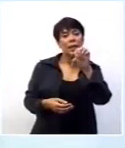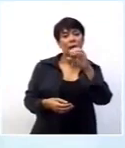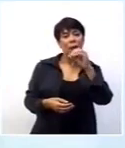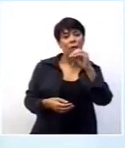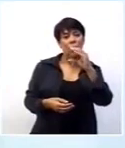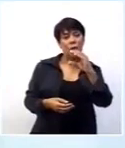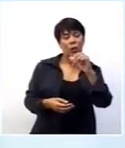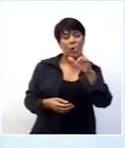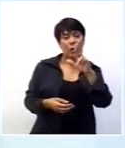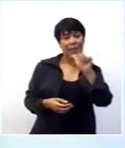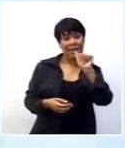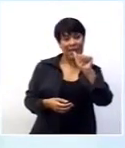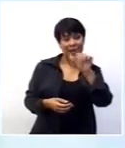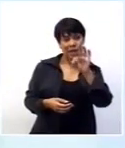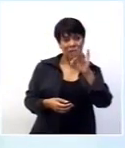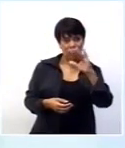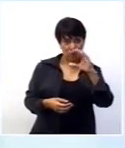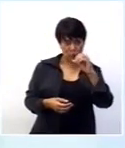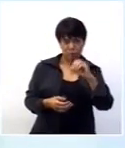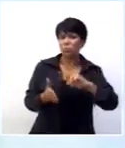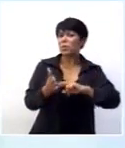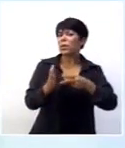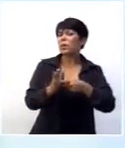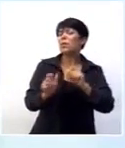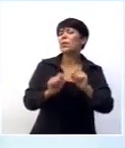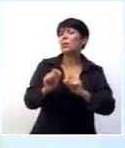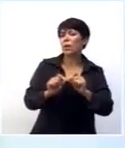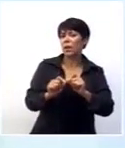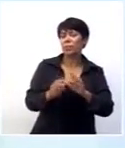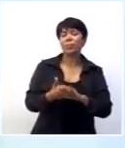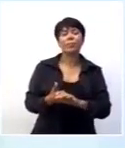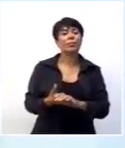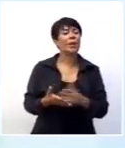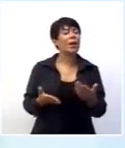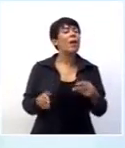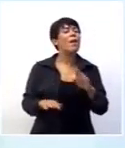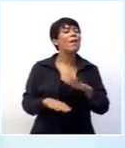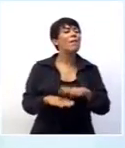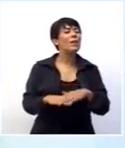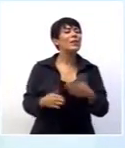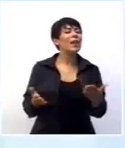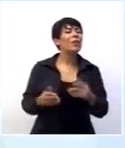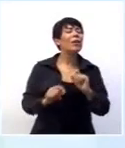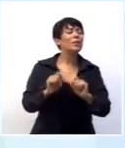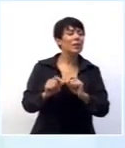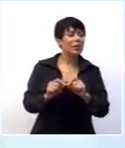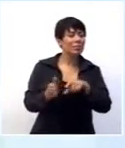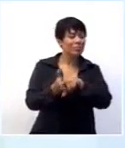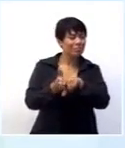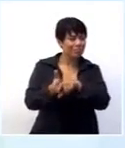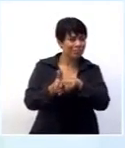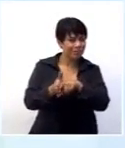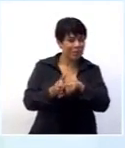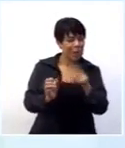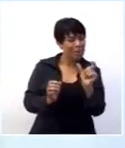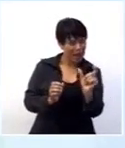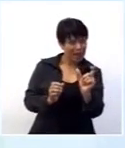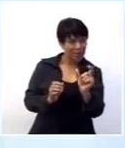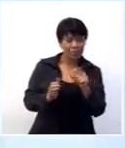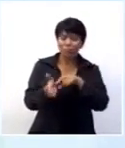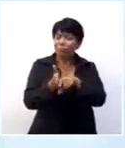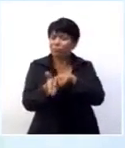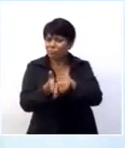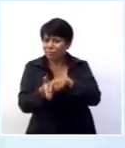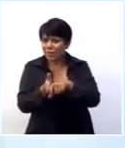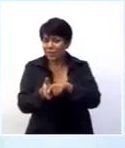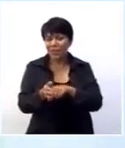pessoal? Teocrático, tá? Uma coisa que a gente pode fazer nesse primeiro momento é trabalhar aqui com o estudo das palavras, né? O